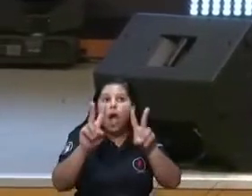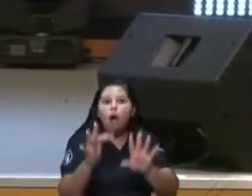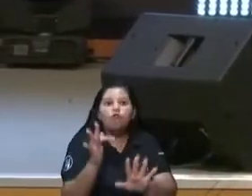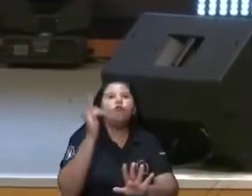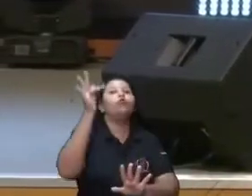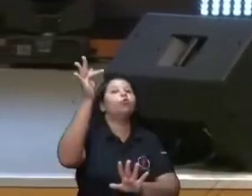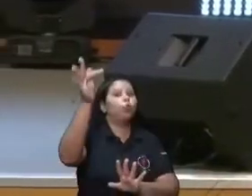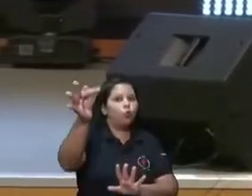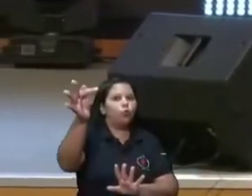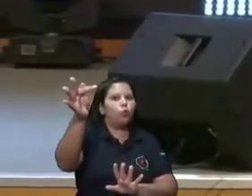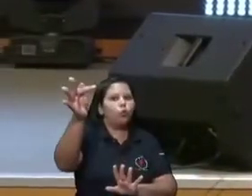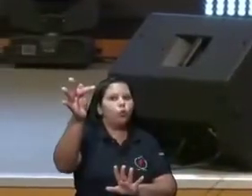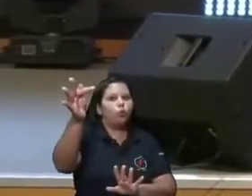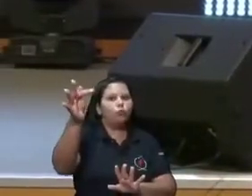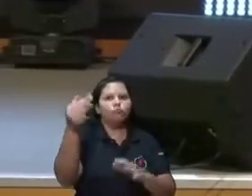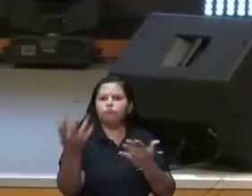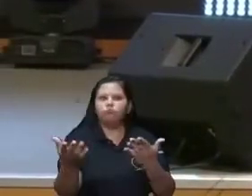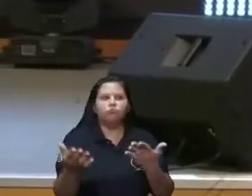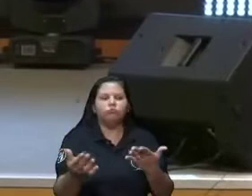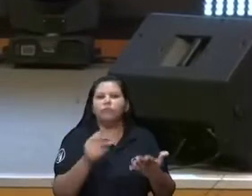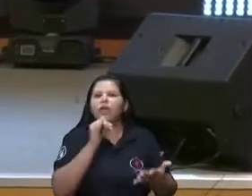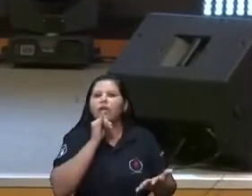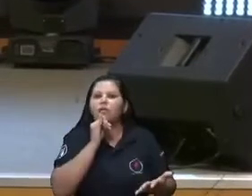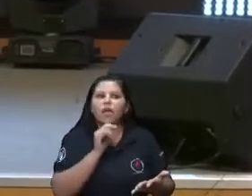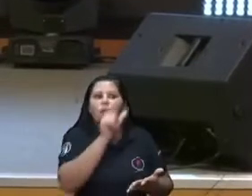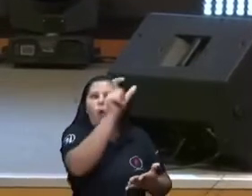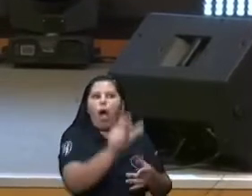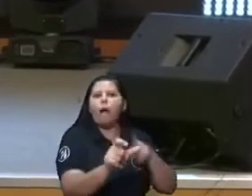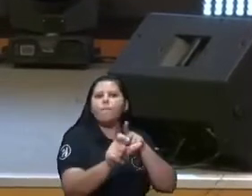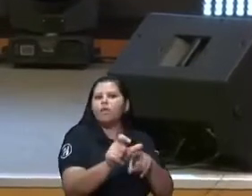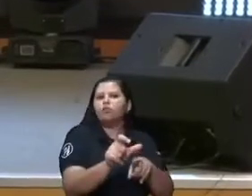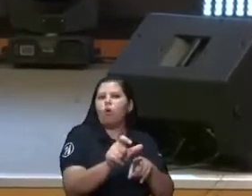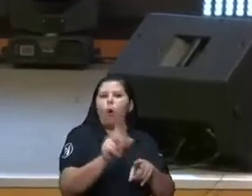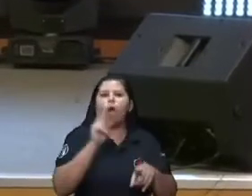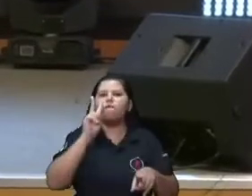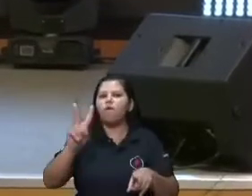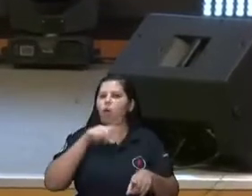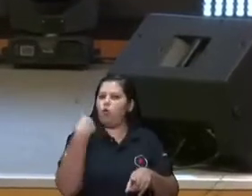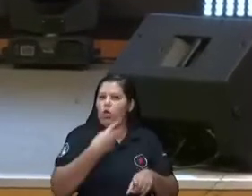esteja impregnado pela história do nosso presente.